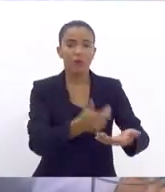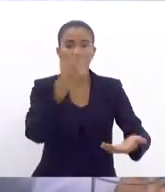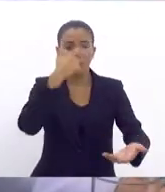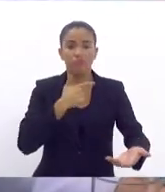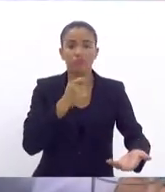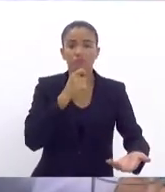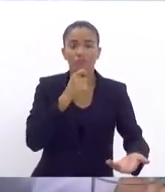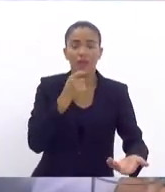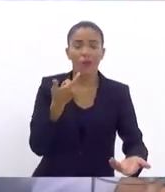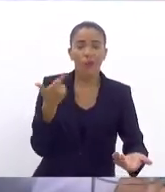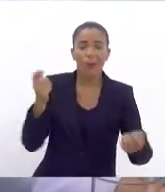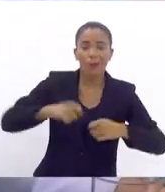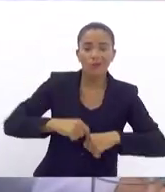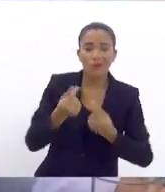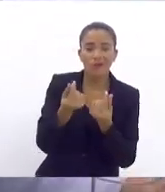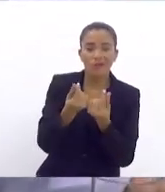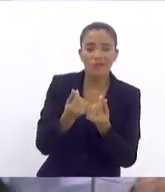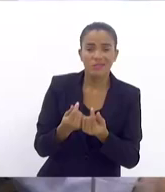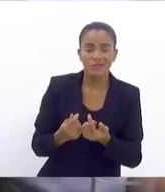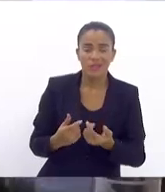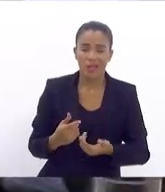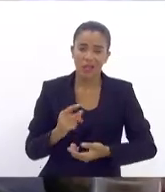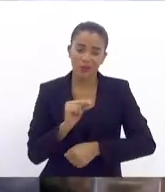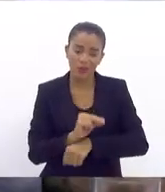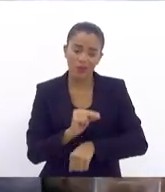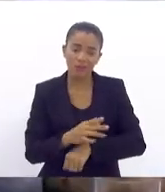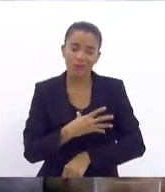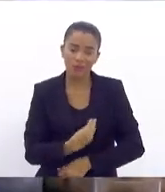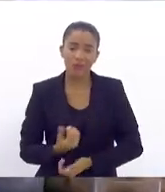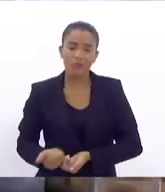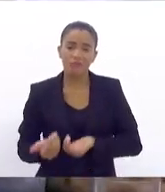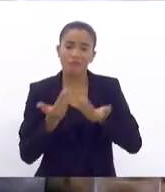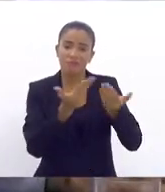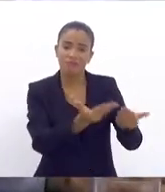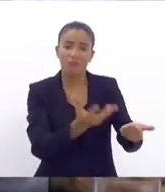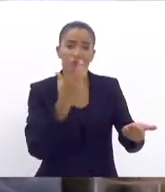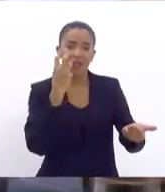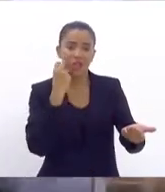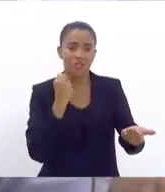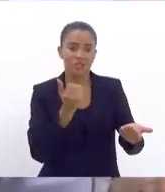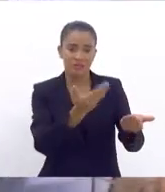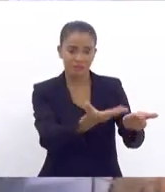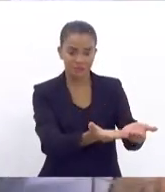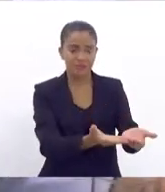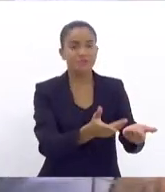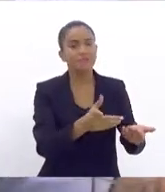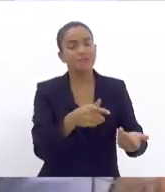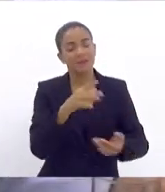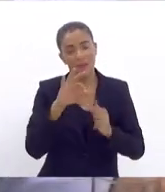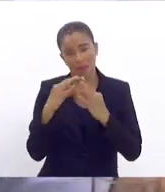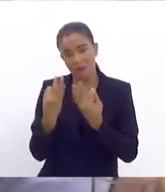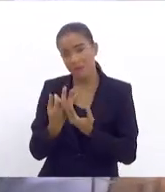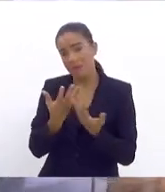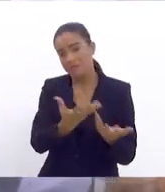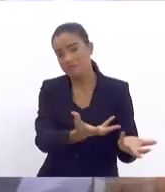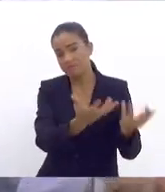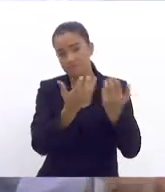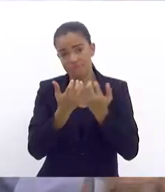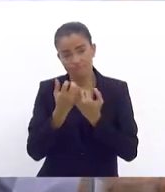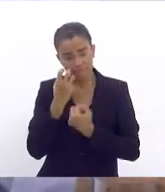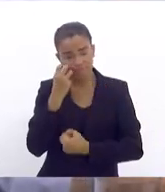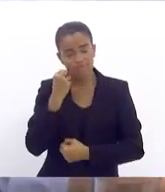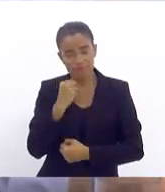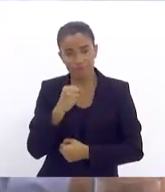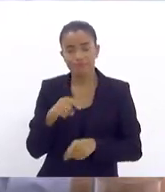sua família e, por isso, entrega uma criança para adoção. Então, o que a gente quer é que isso esteja inserido na política